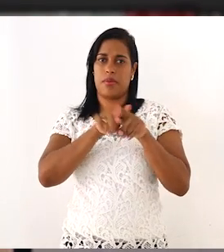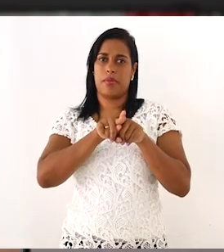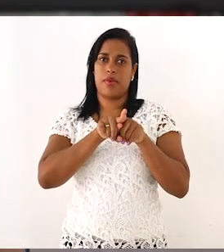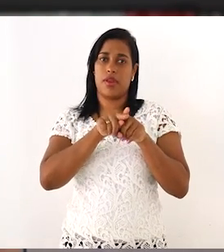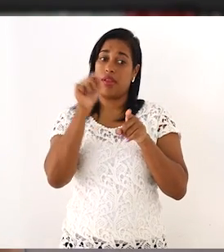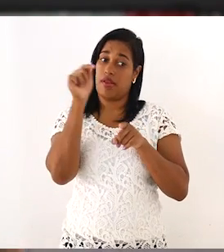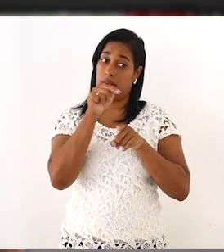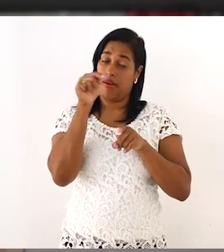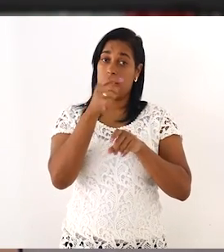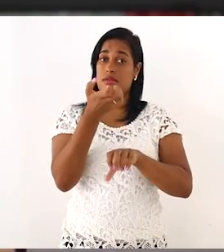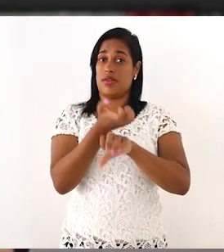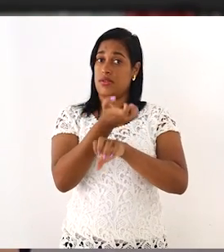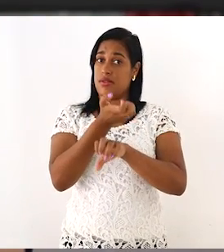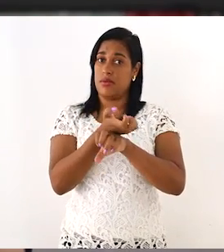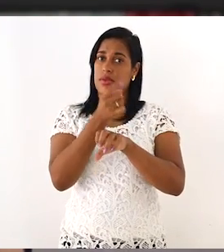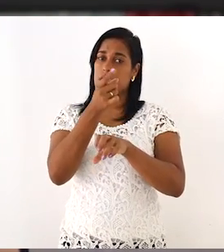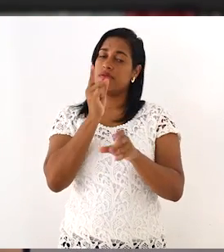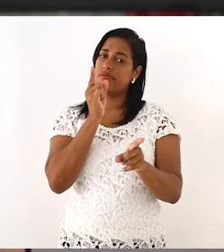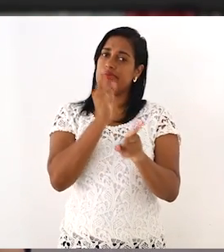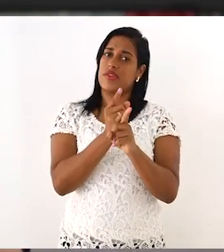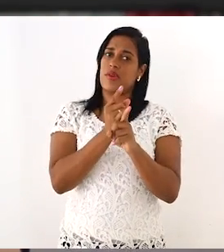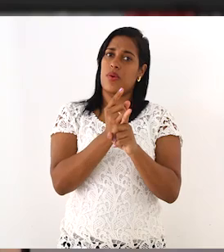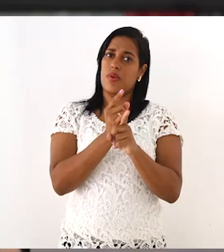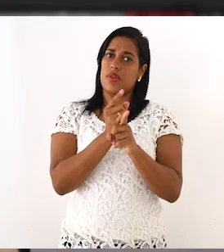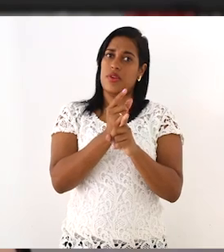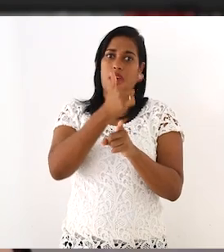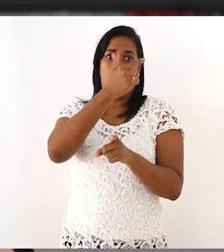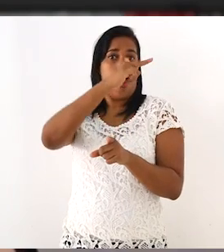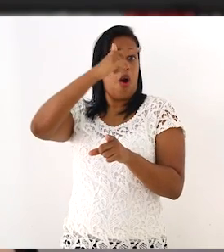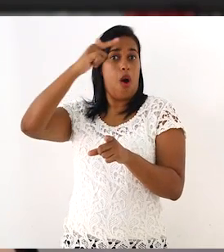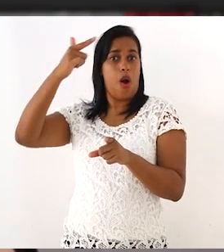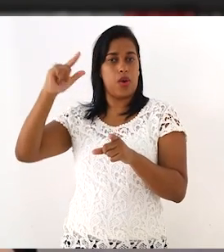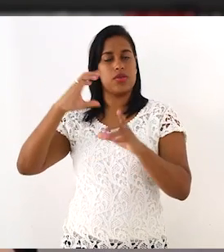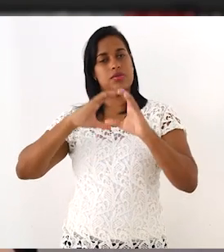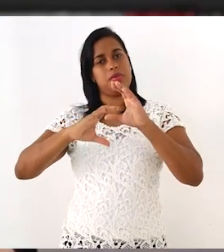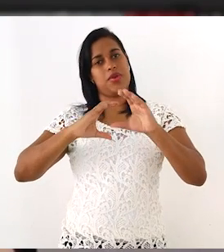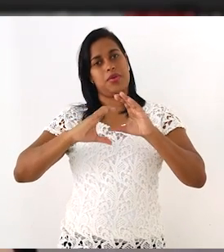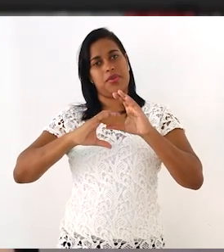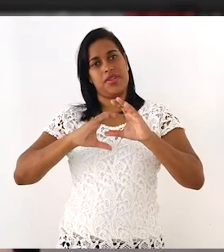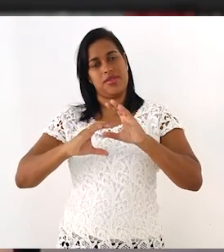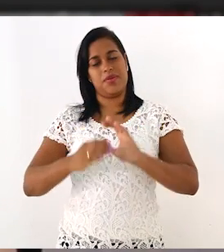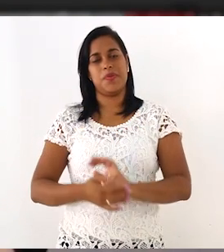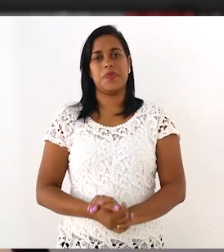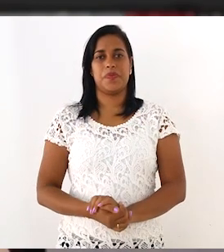competências e que você encontrará ainda mais funções para a comunicação.